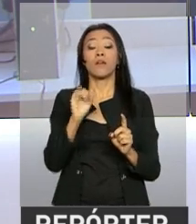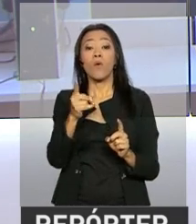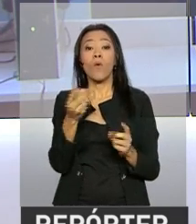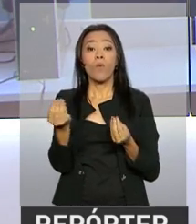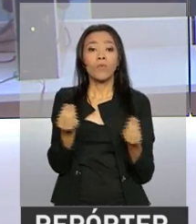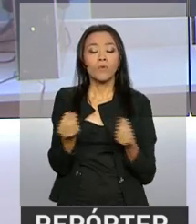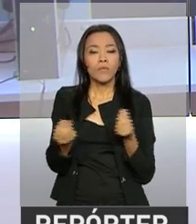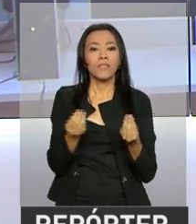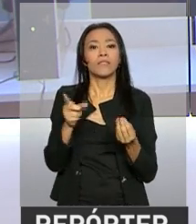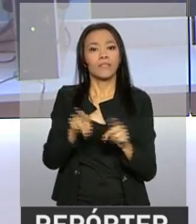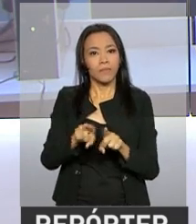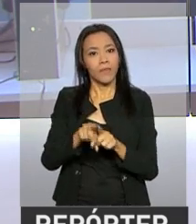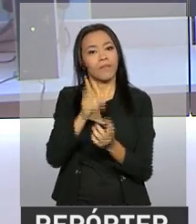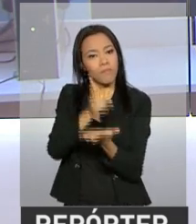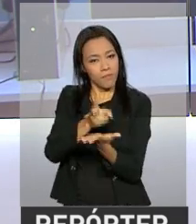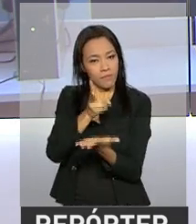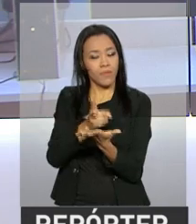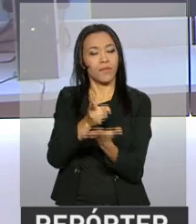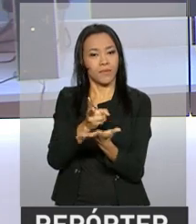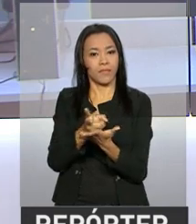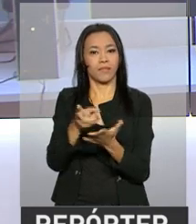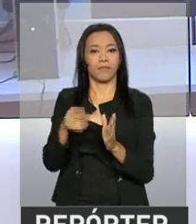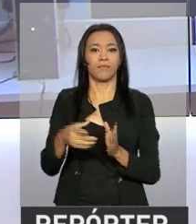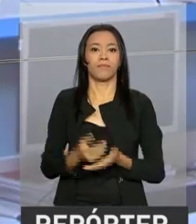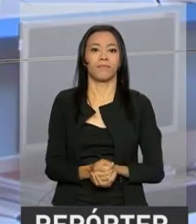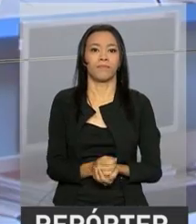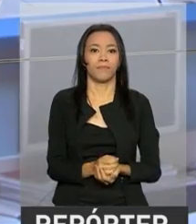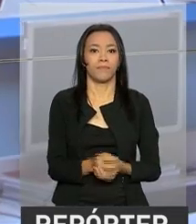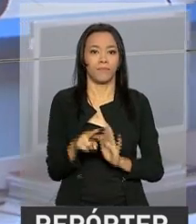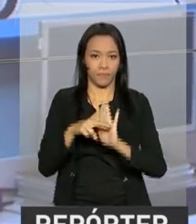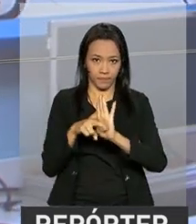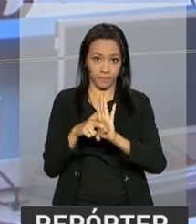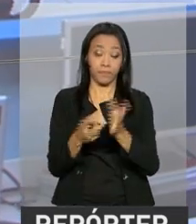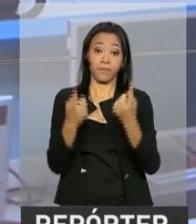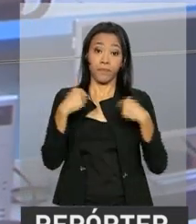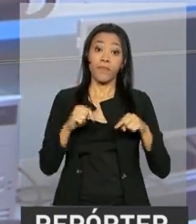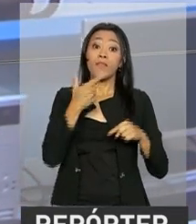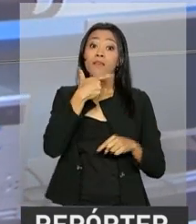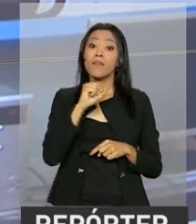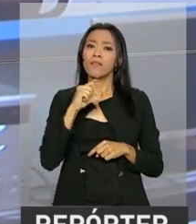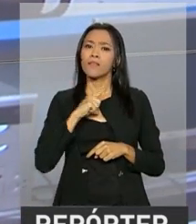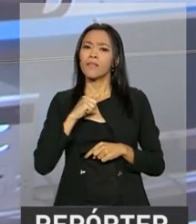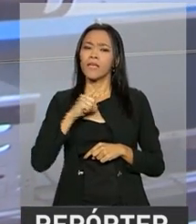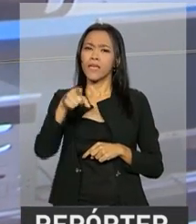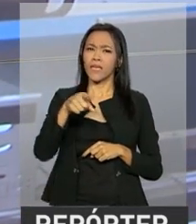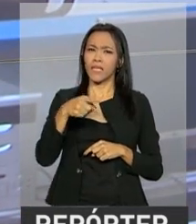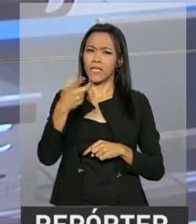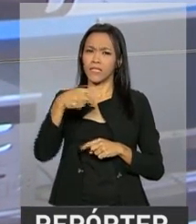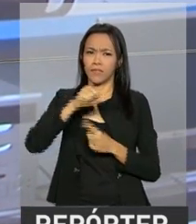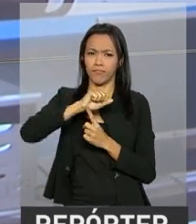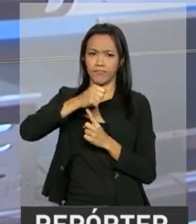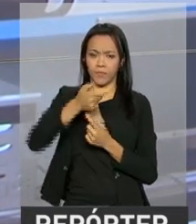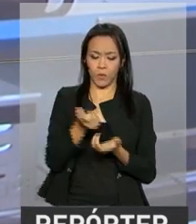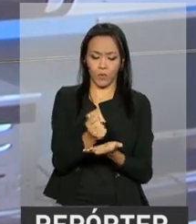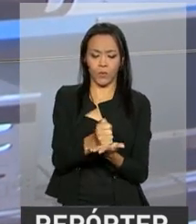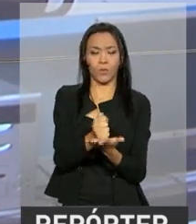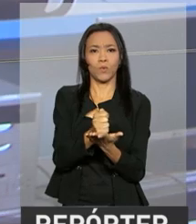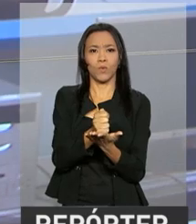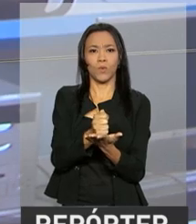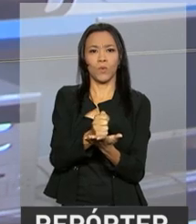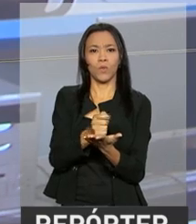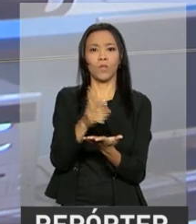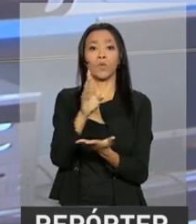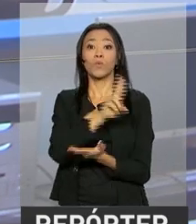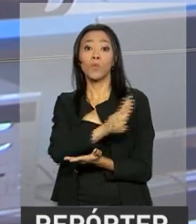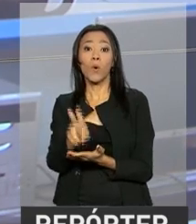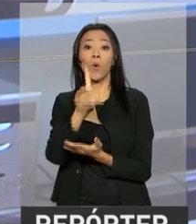a habilitação também permanecem os mesmos. E quem tem aqueles veículos aéreos não tripulados, os drones, deve